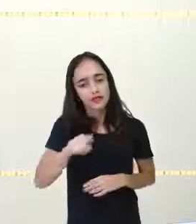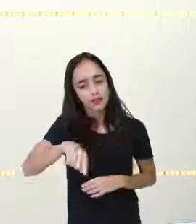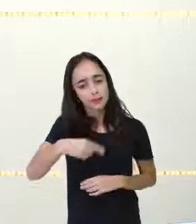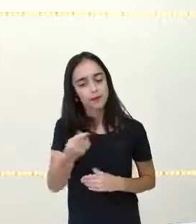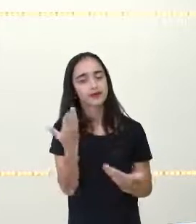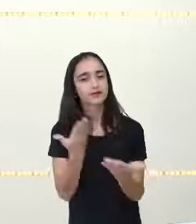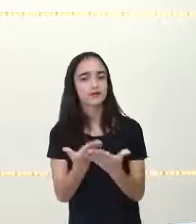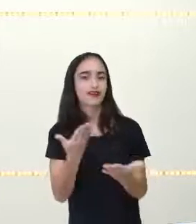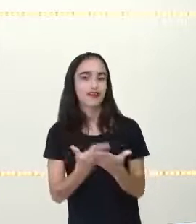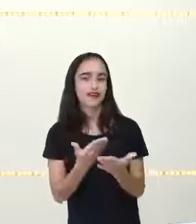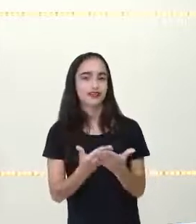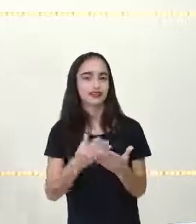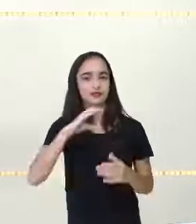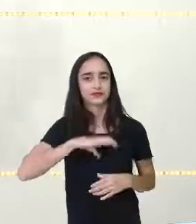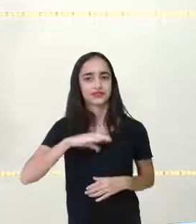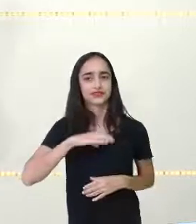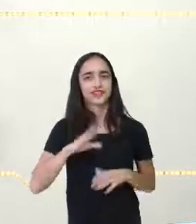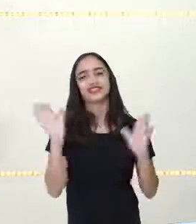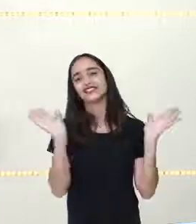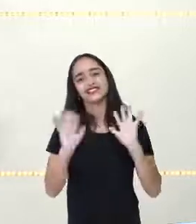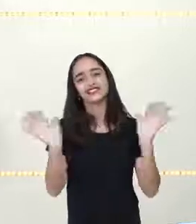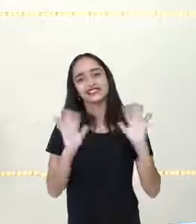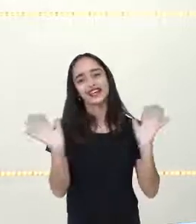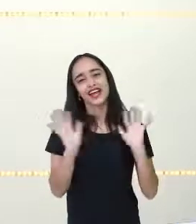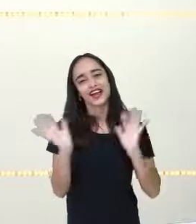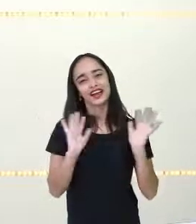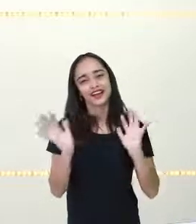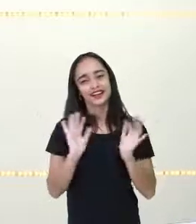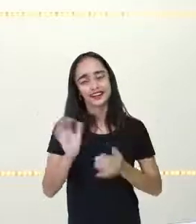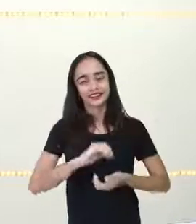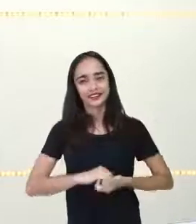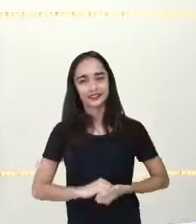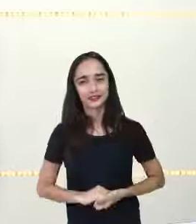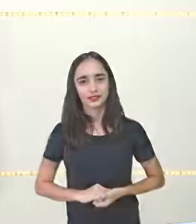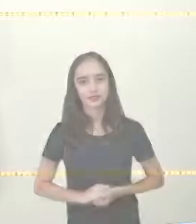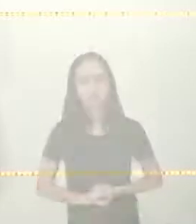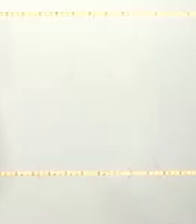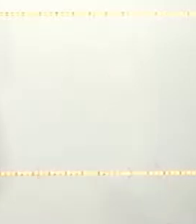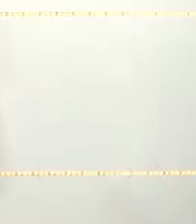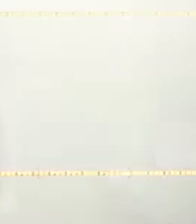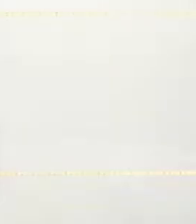na nossa próxima aula da língua portuguesa forte abraço tchau tchau